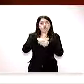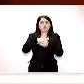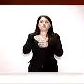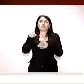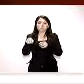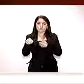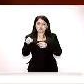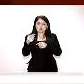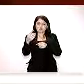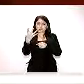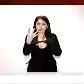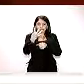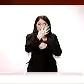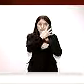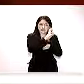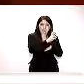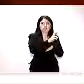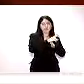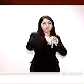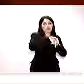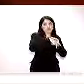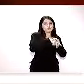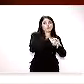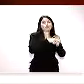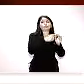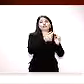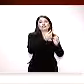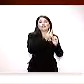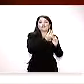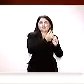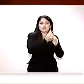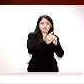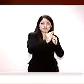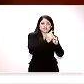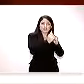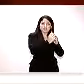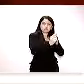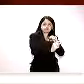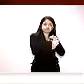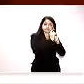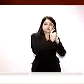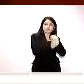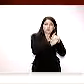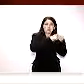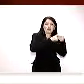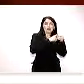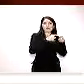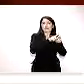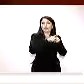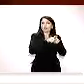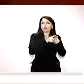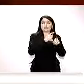apenas para o item 45 excluir a restituição de verbas ao erário Municipal e a proibição de